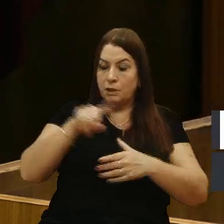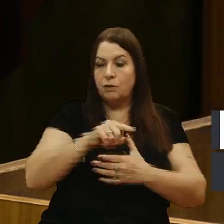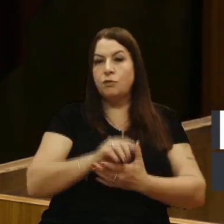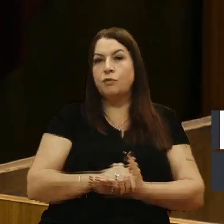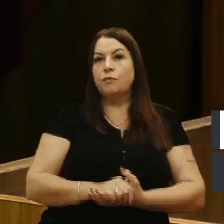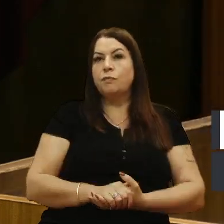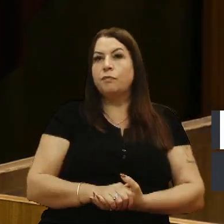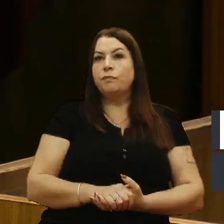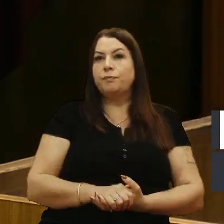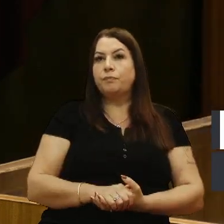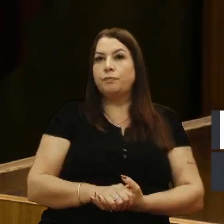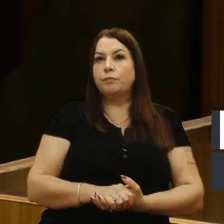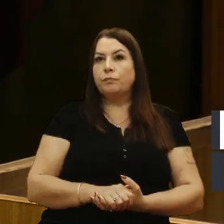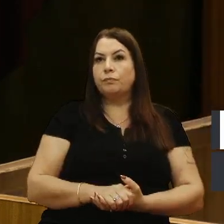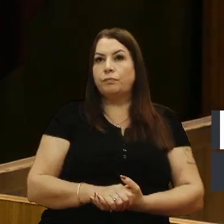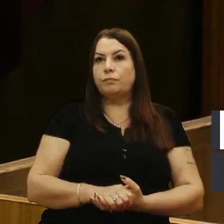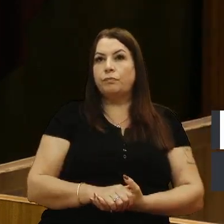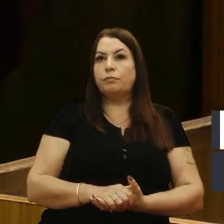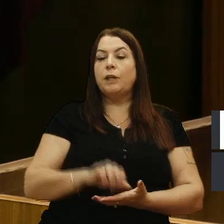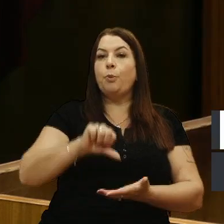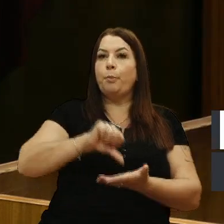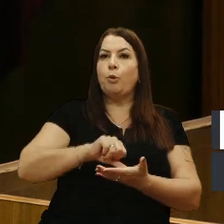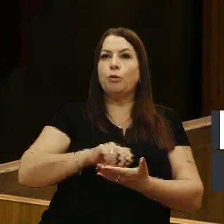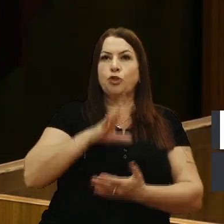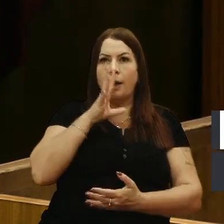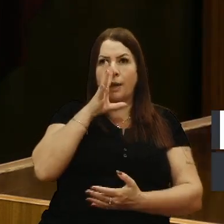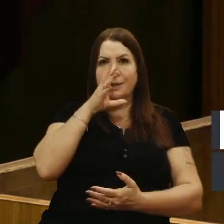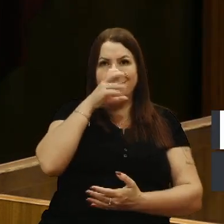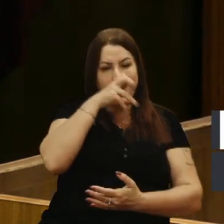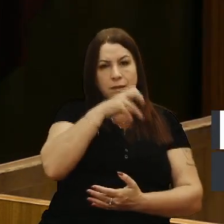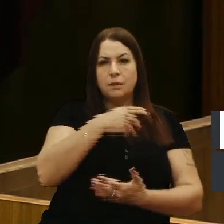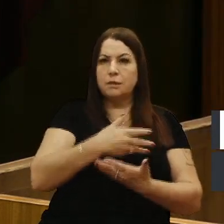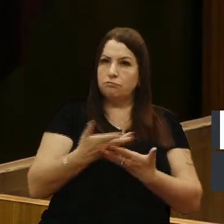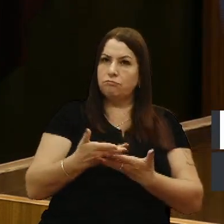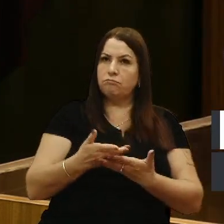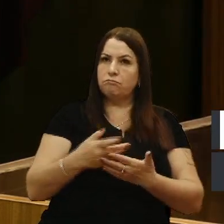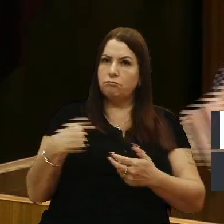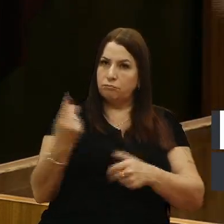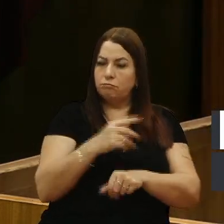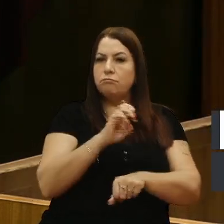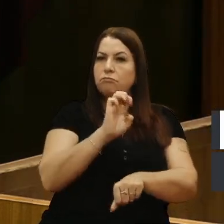Sul será um polo de resistência a nível